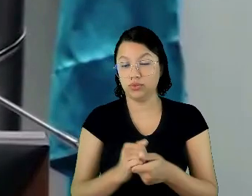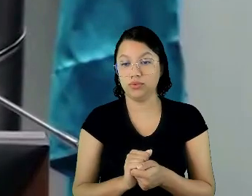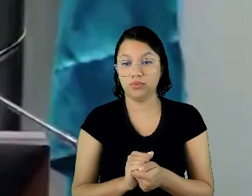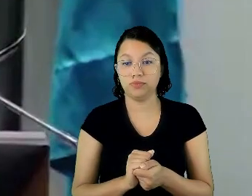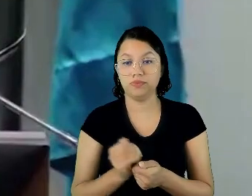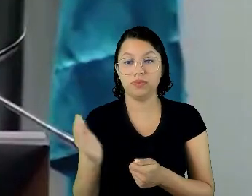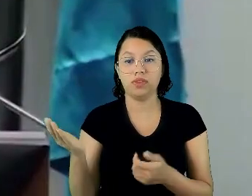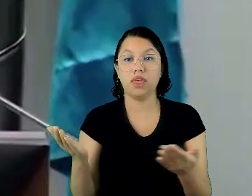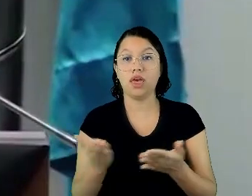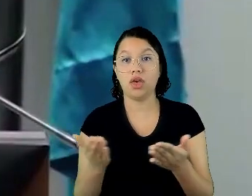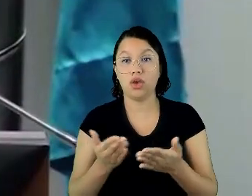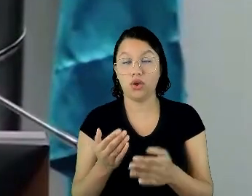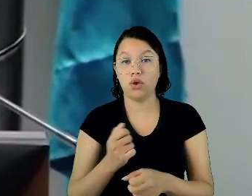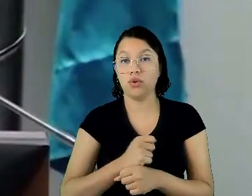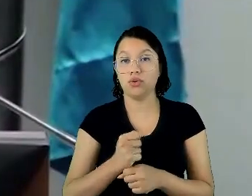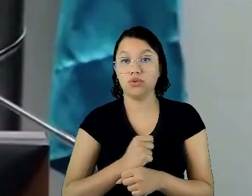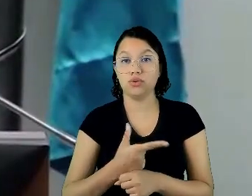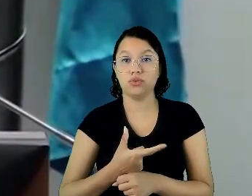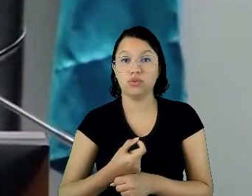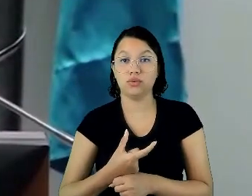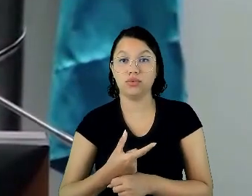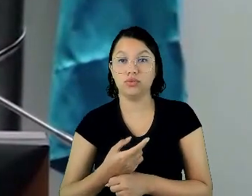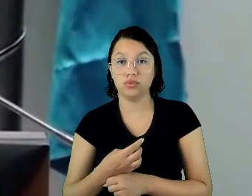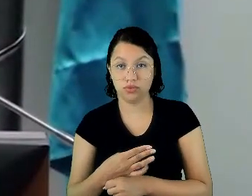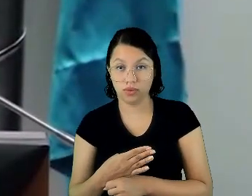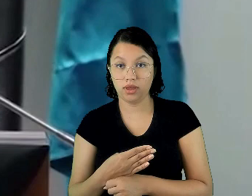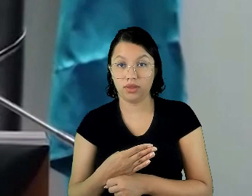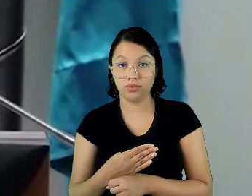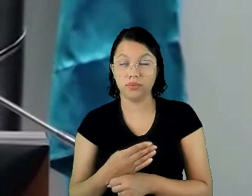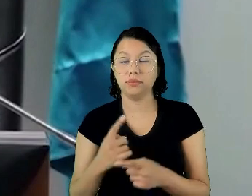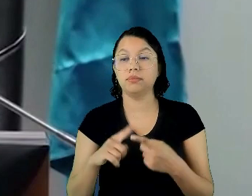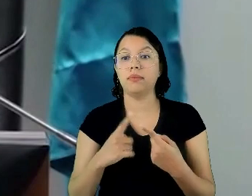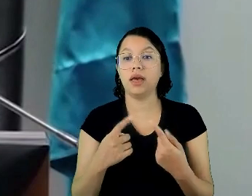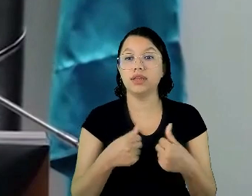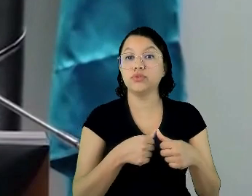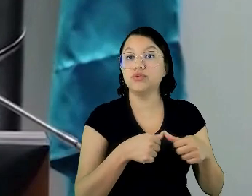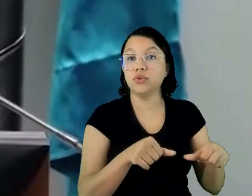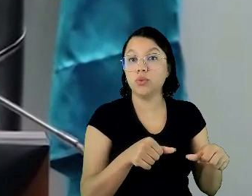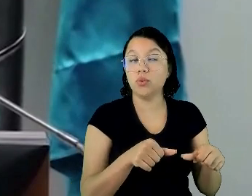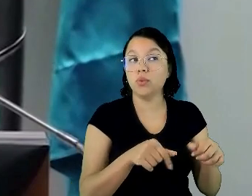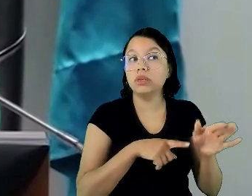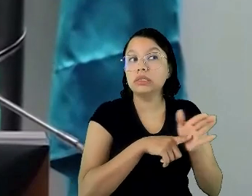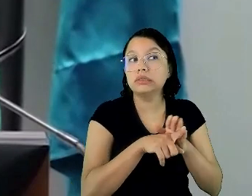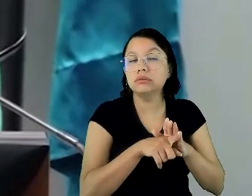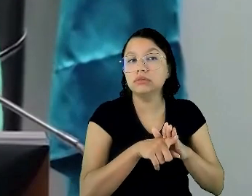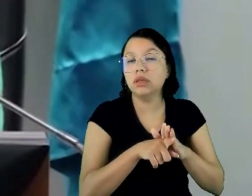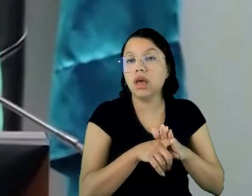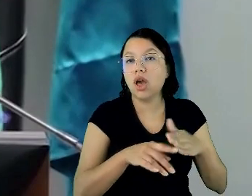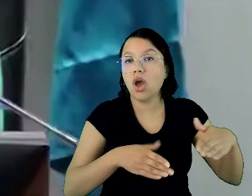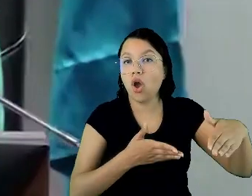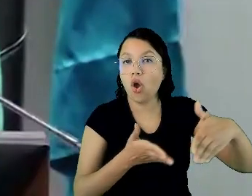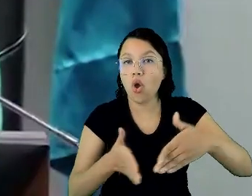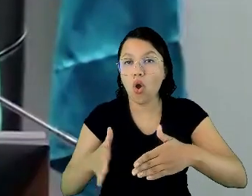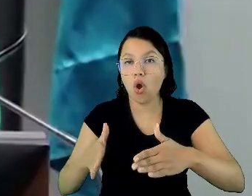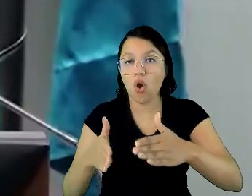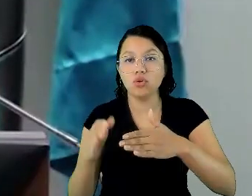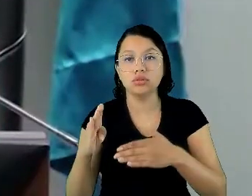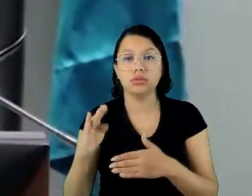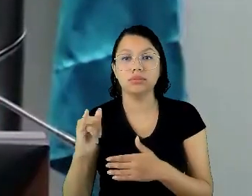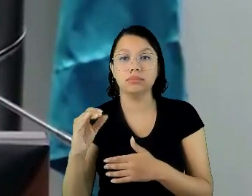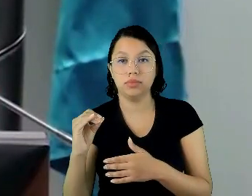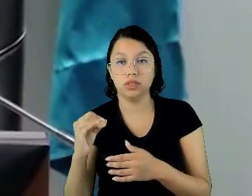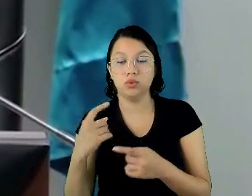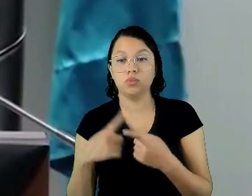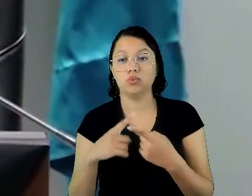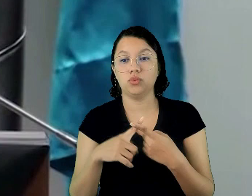mas ficou a questão da rota bioceânica, que evidentemente ela cruza todo o Mato Grosso